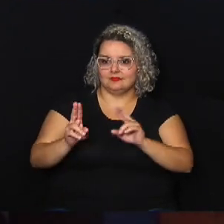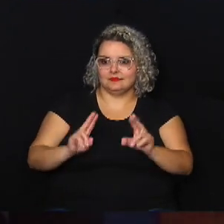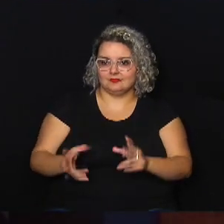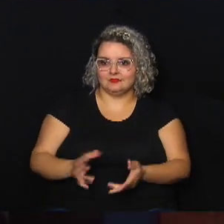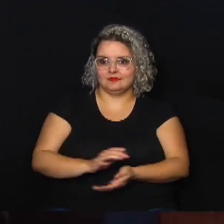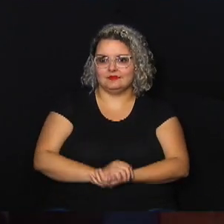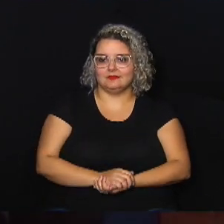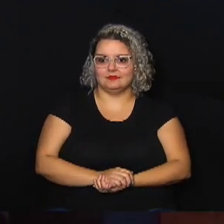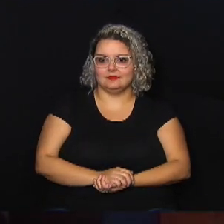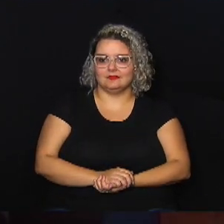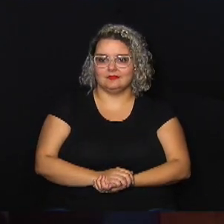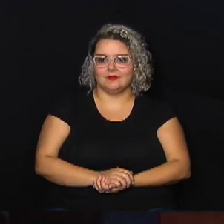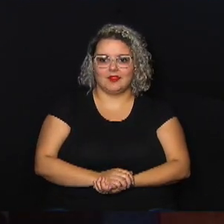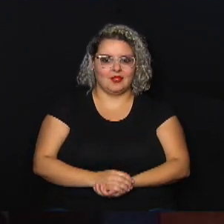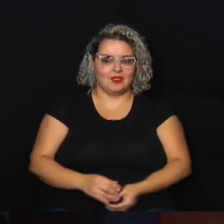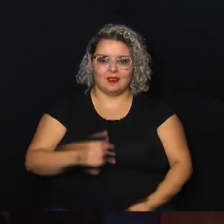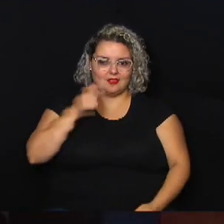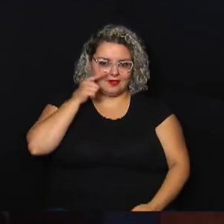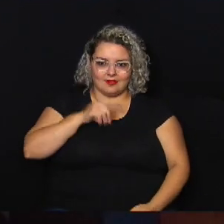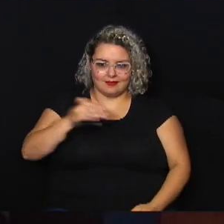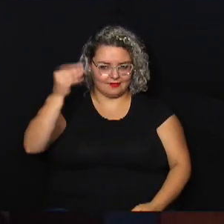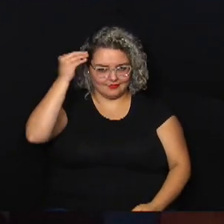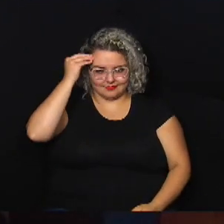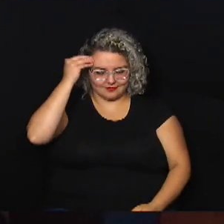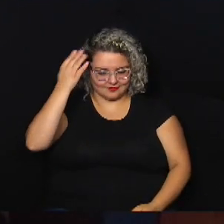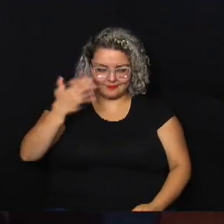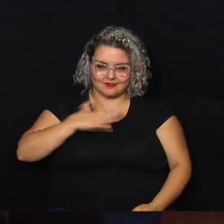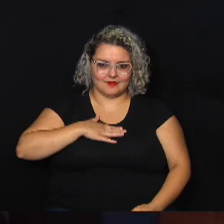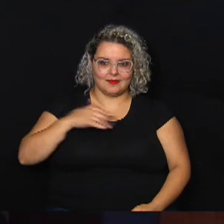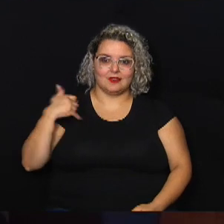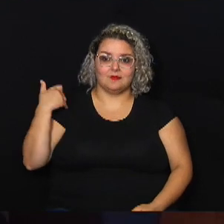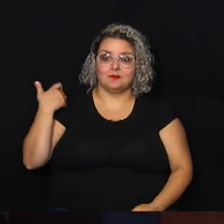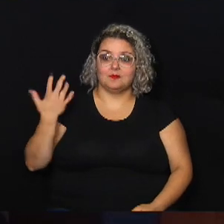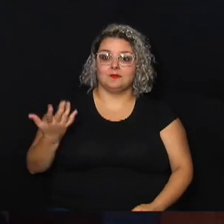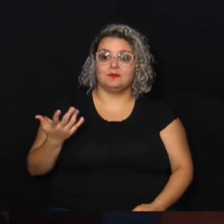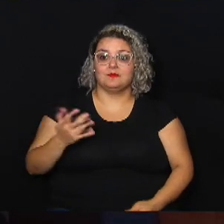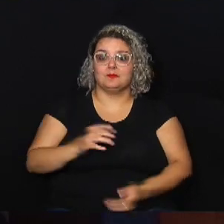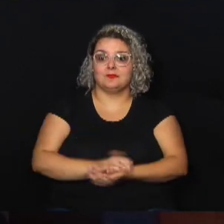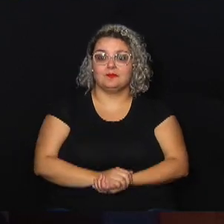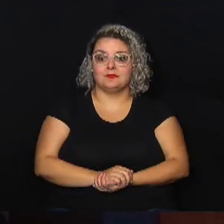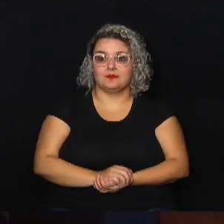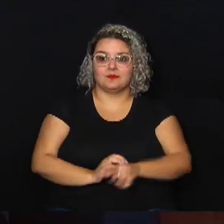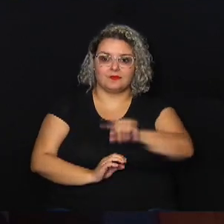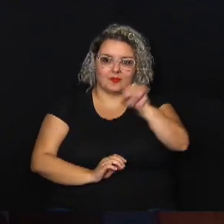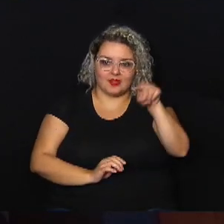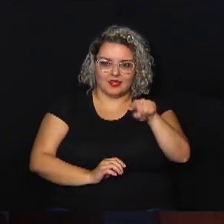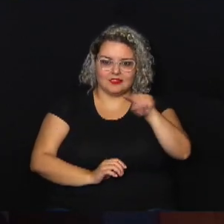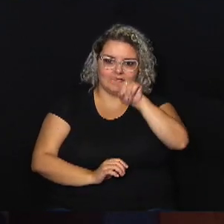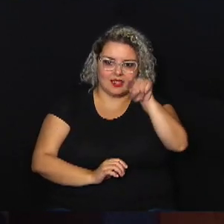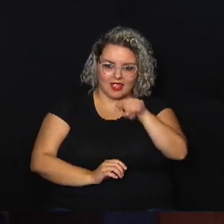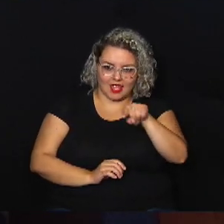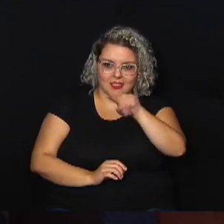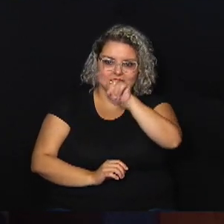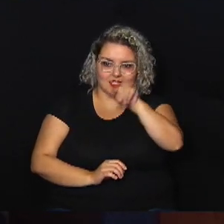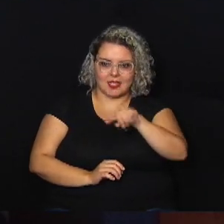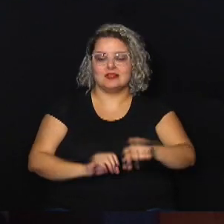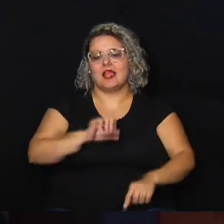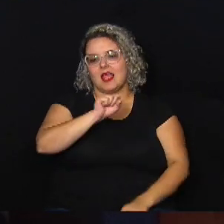mnemônico? Por que eu consegui memorizar isso na minha idade? Eu faço o seguinte, SSPR.